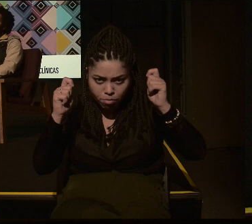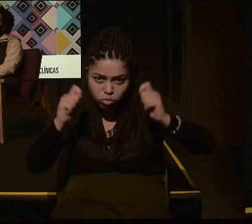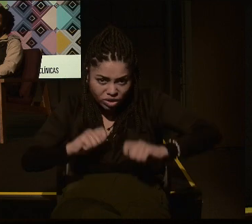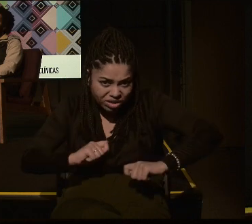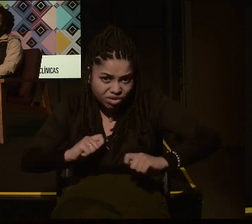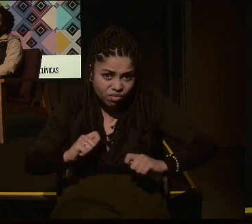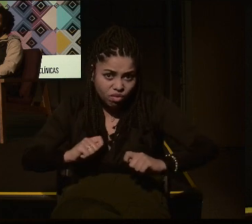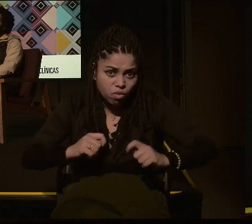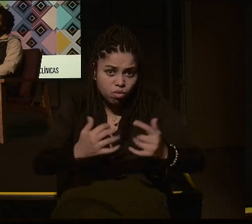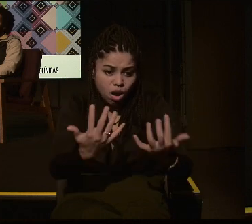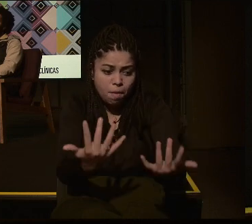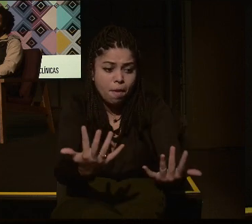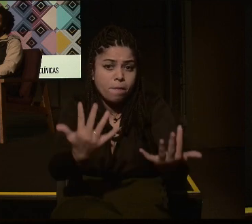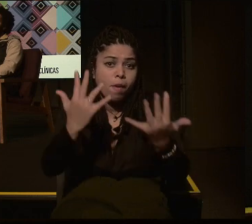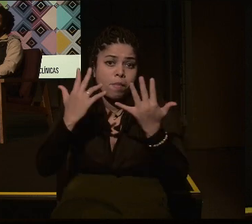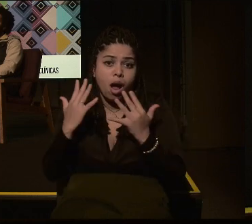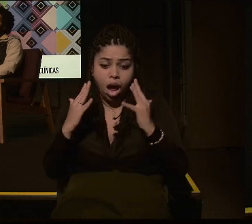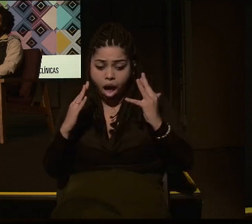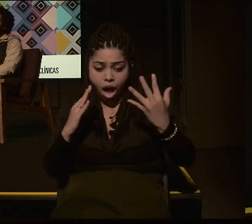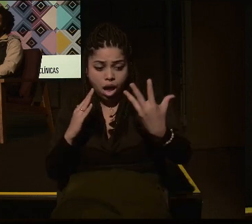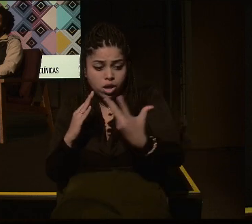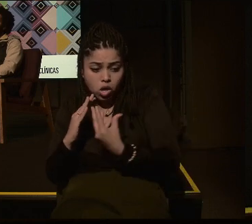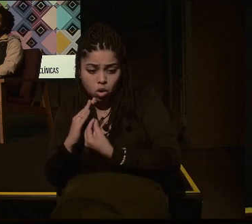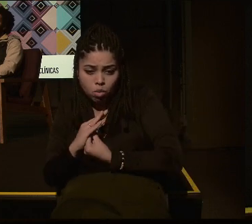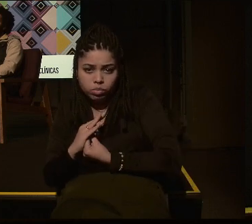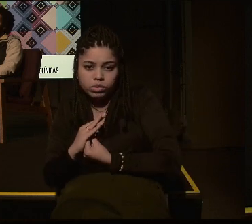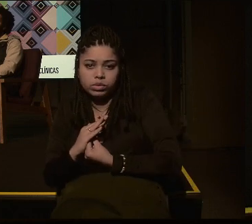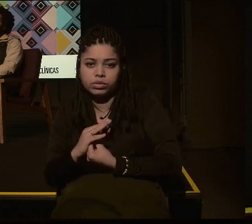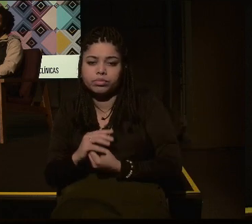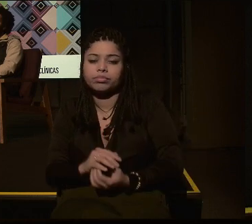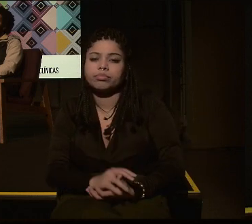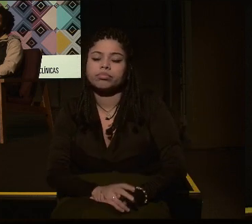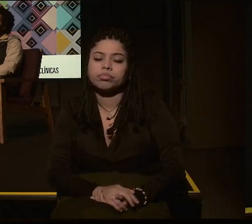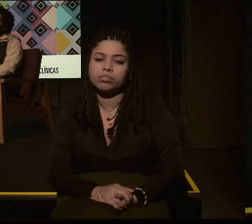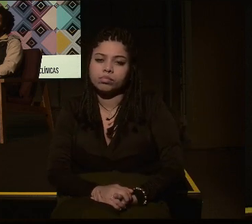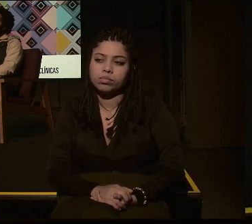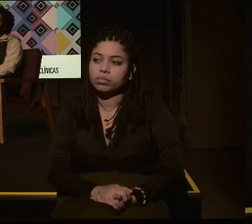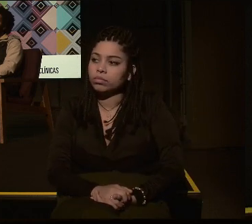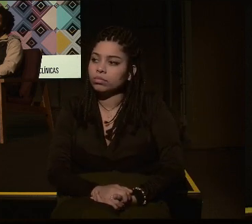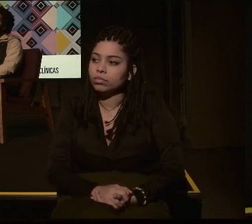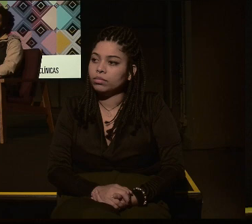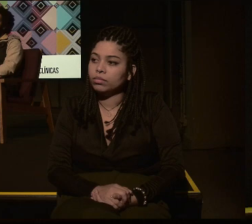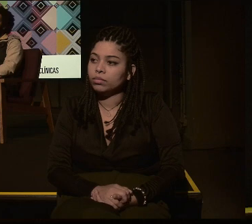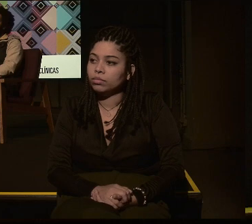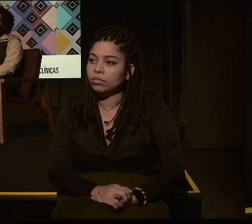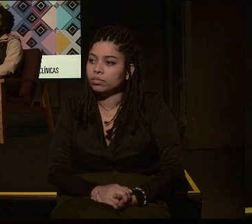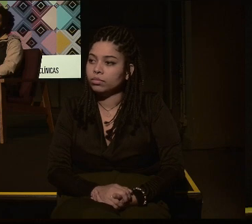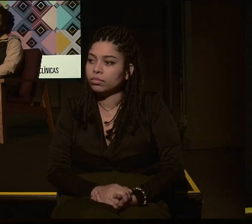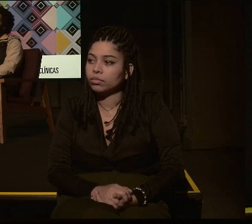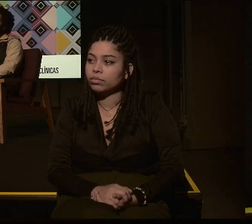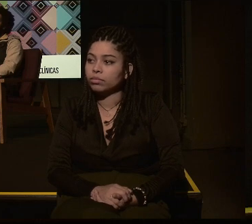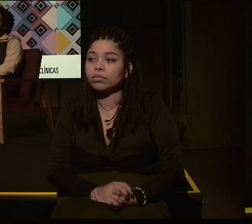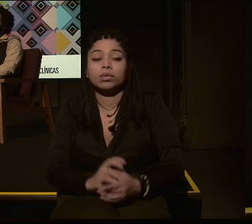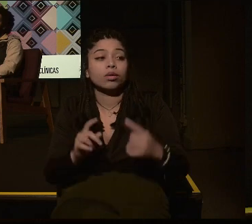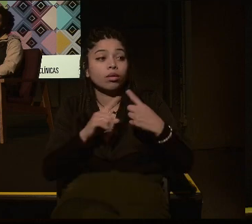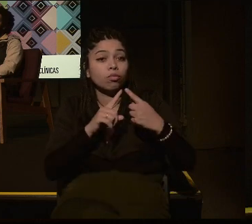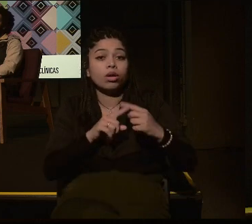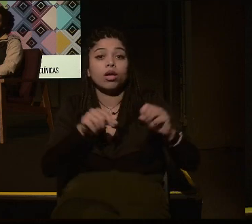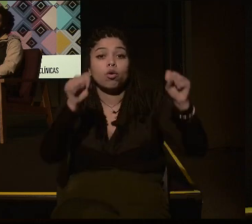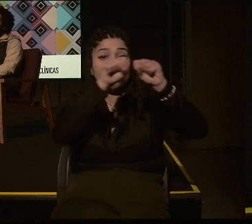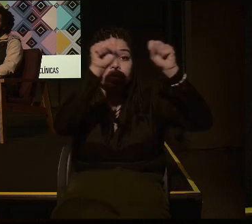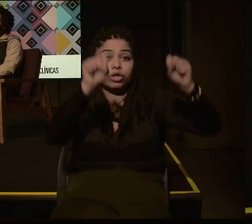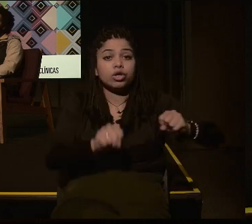aquilombação dentro de uma ferramenta da própria branquitude, assim, né? E